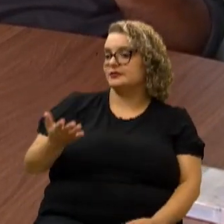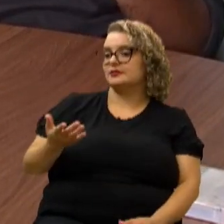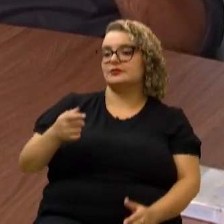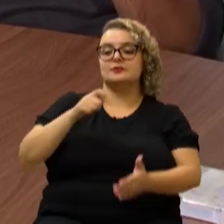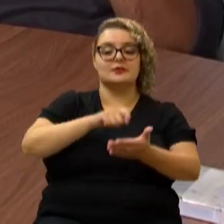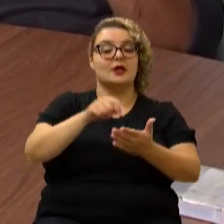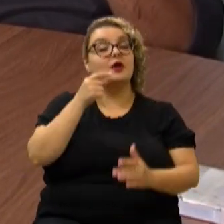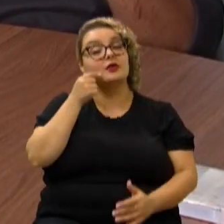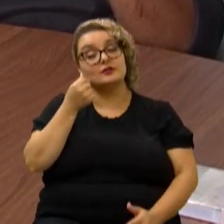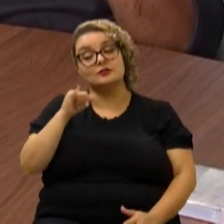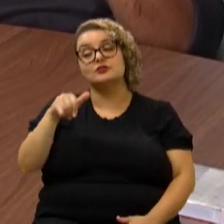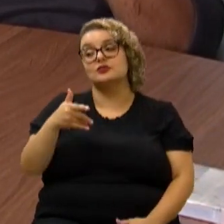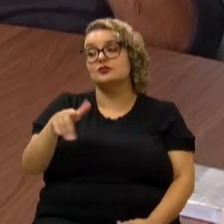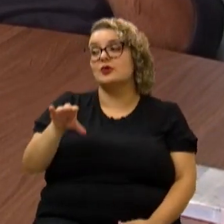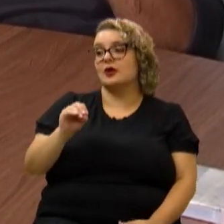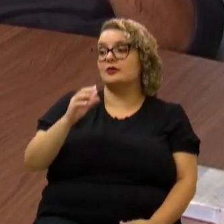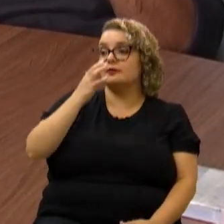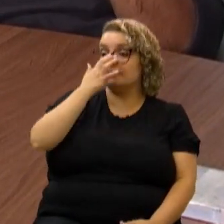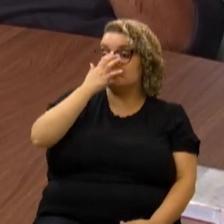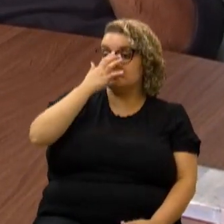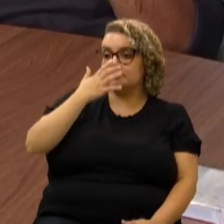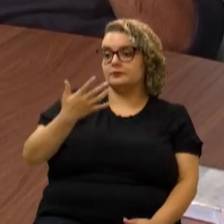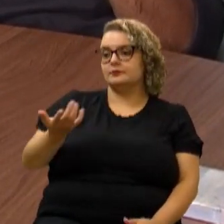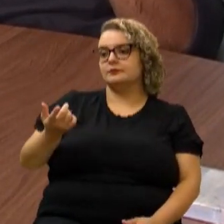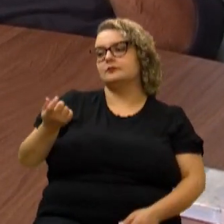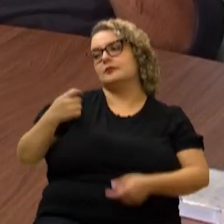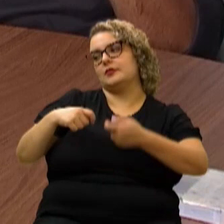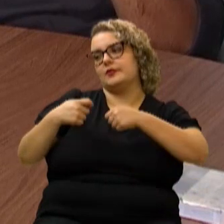outras oportunidades aqui no nosso Na Ponta do Lápis, João,